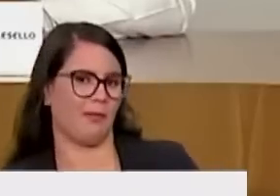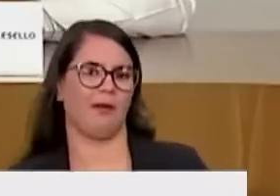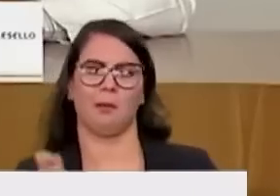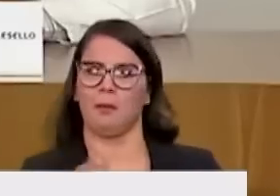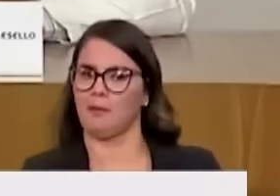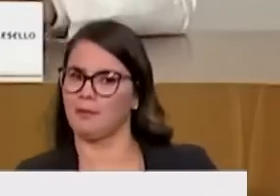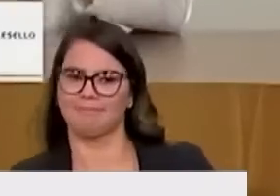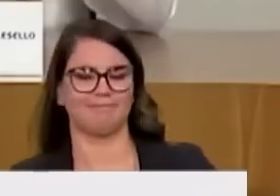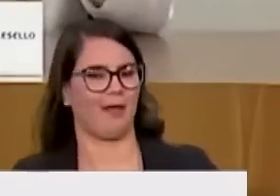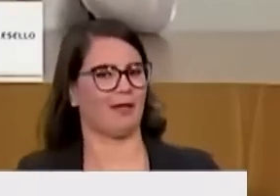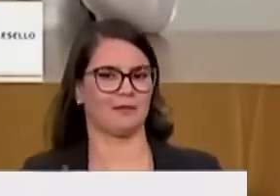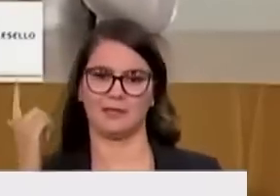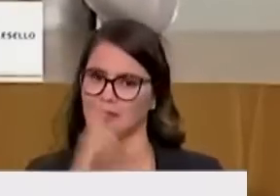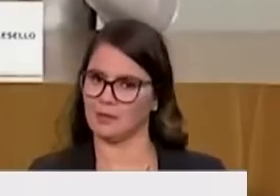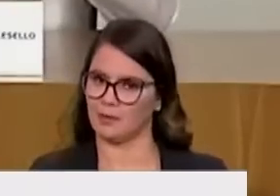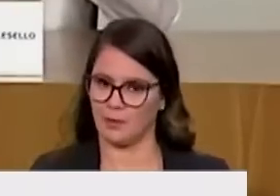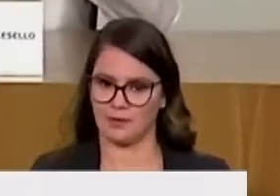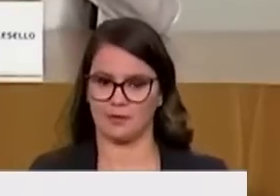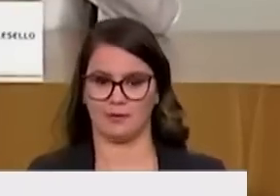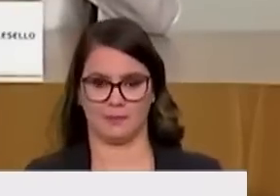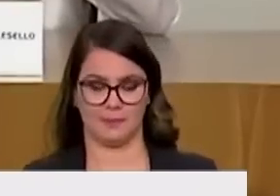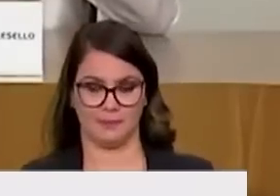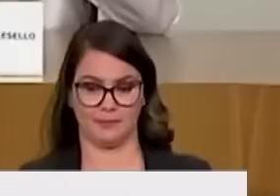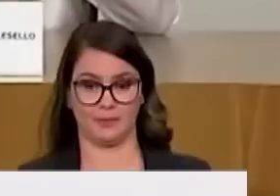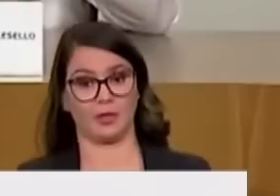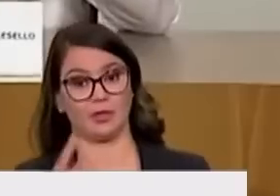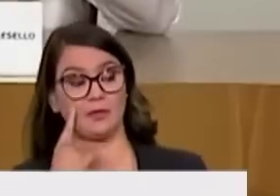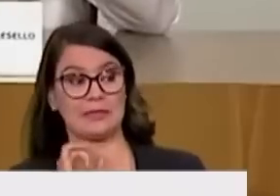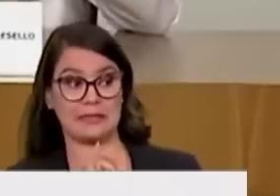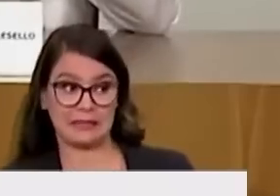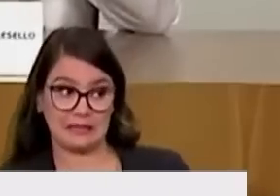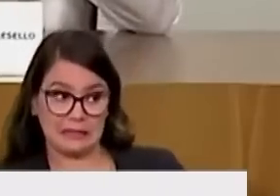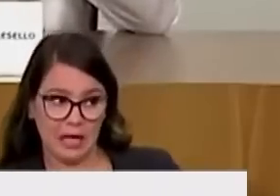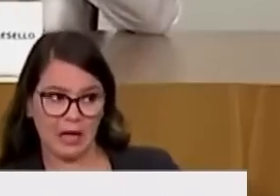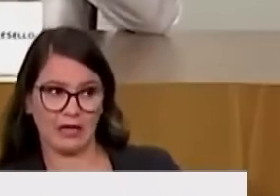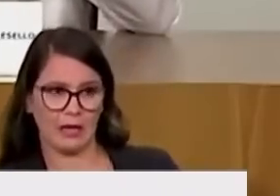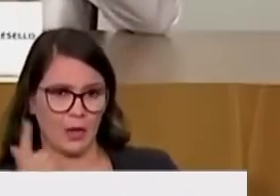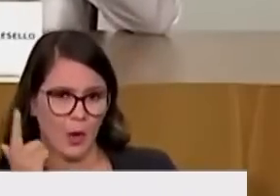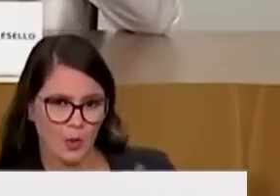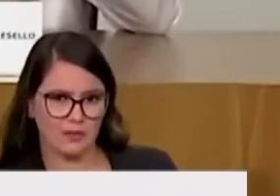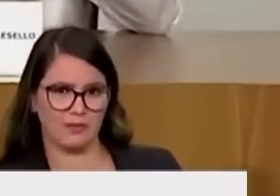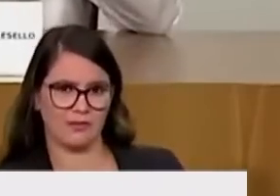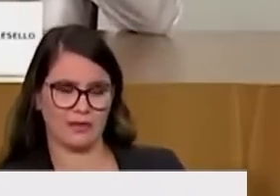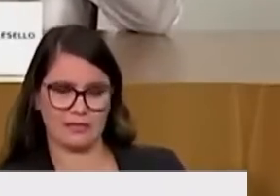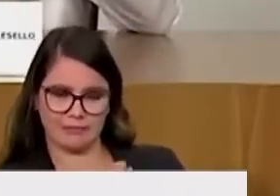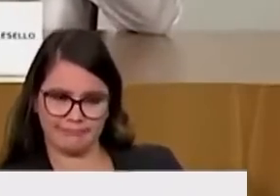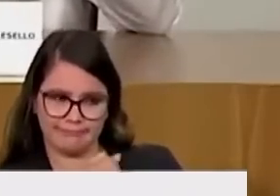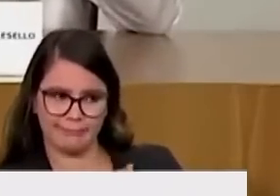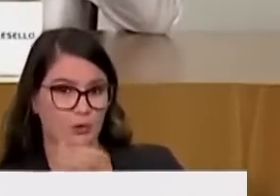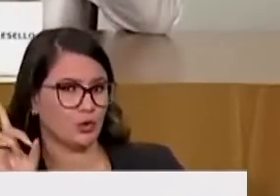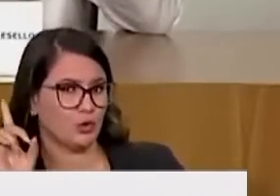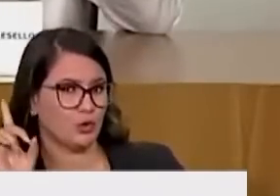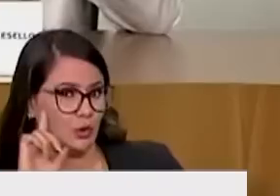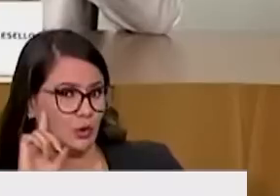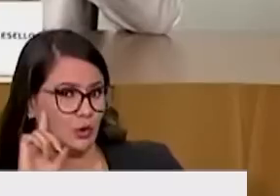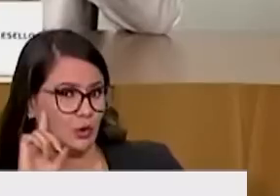gente normalmente institui uma fisioterapia que é possível. Se ele conseguir fazer exercícios diariamente,